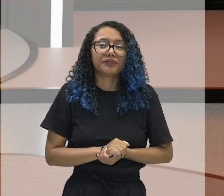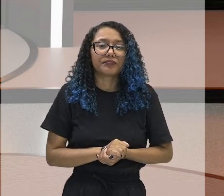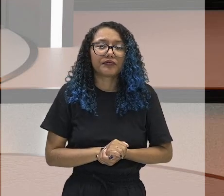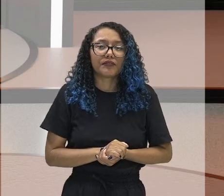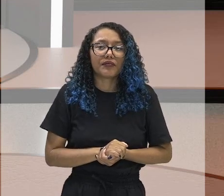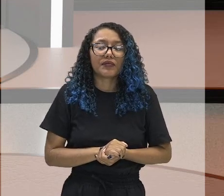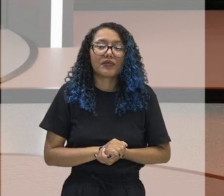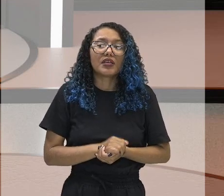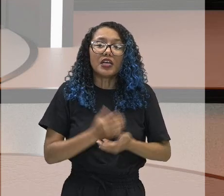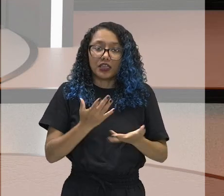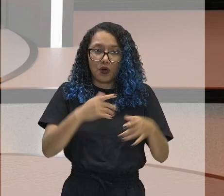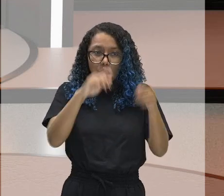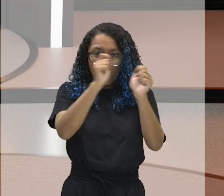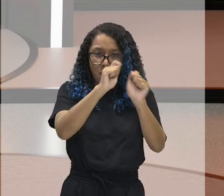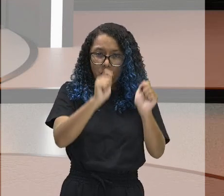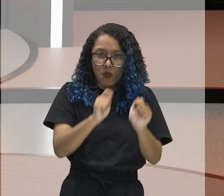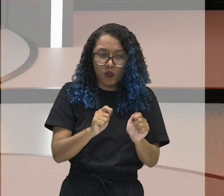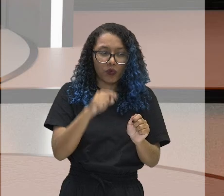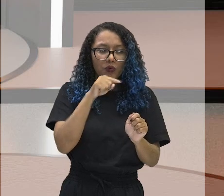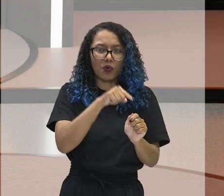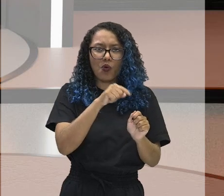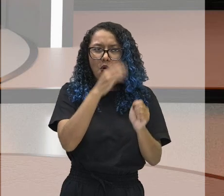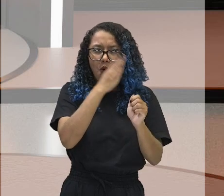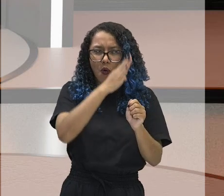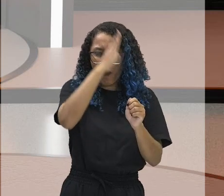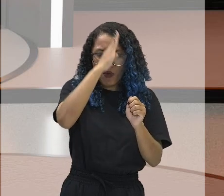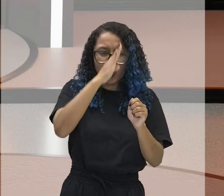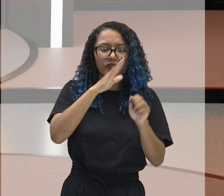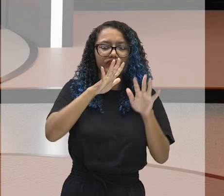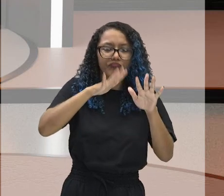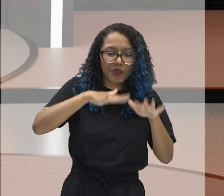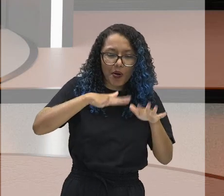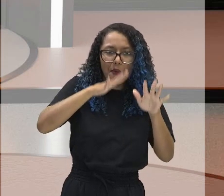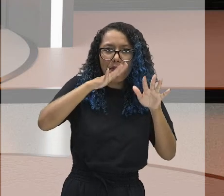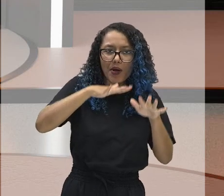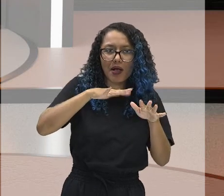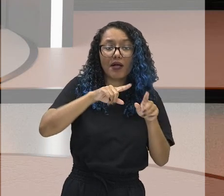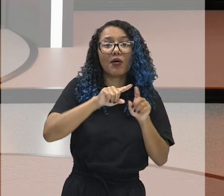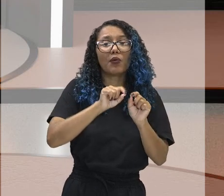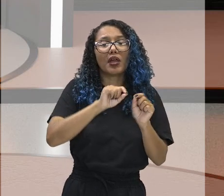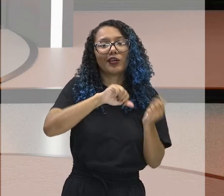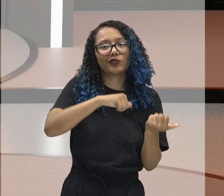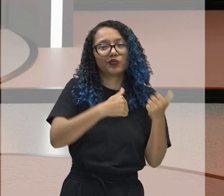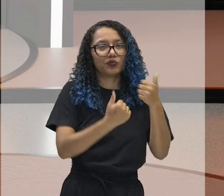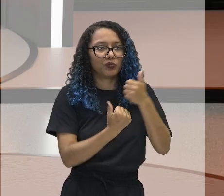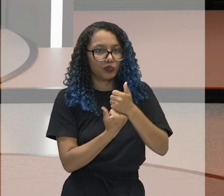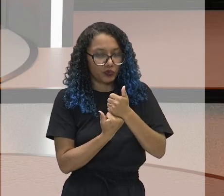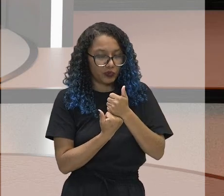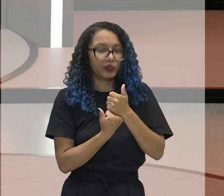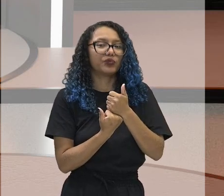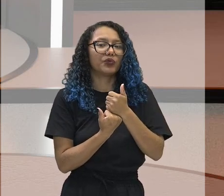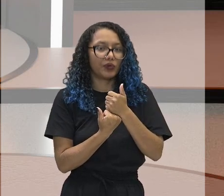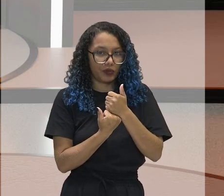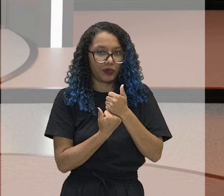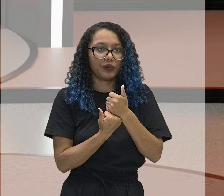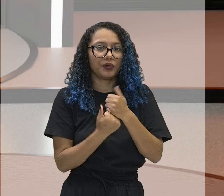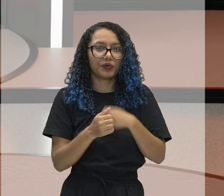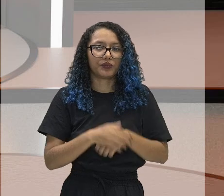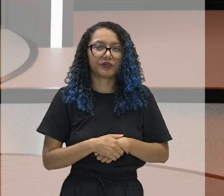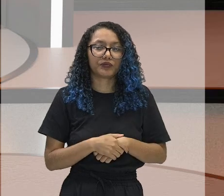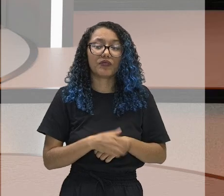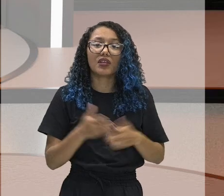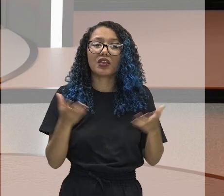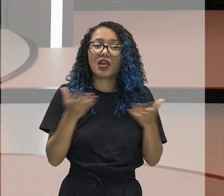eram adoradas pelos antigos romanos foi aos poucos sendo substituída ali o seu significado, dando origem à imagem